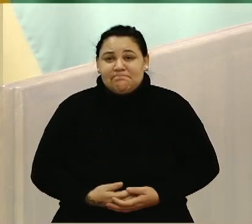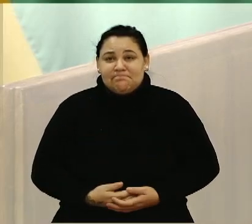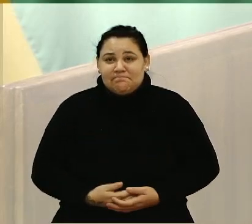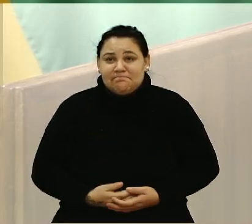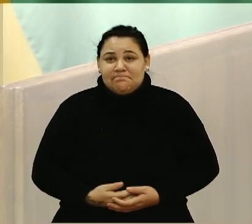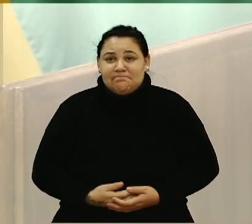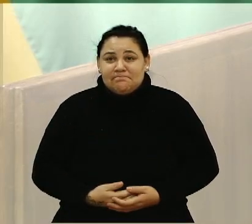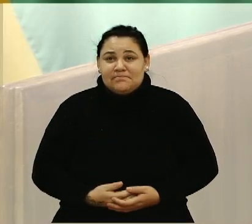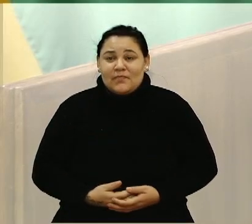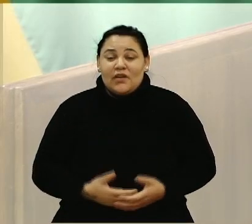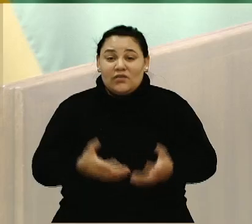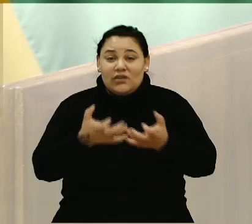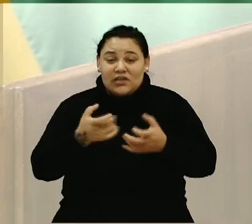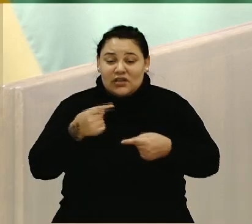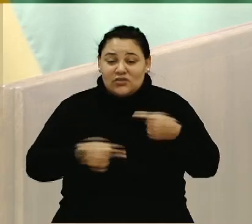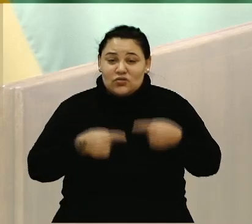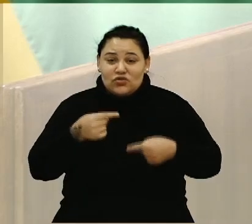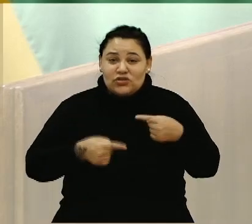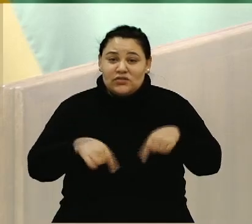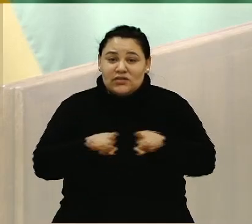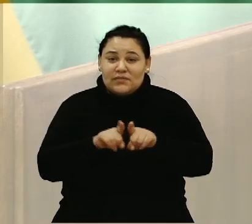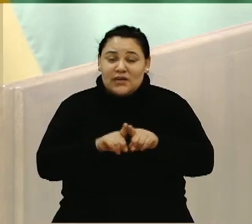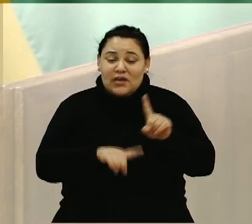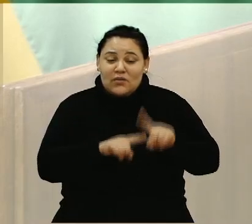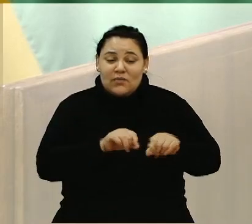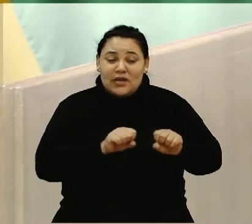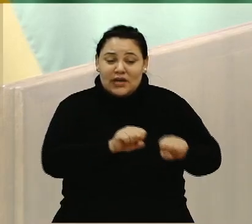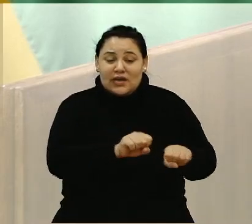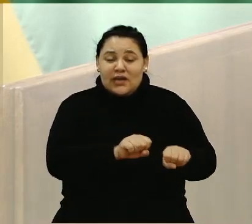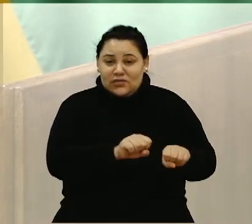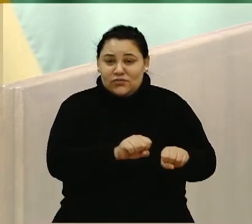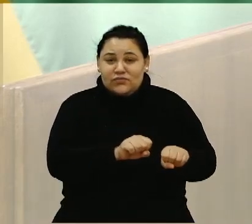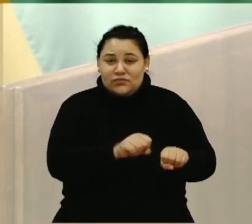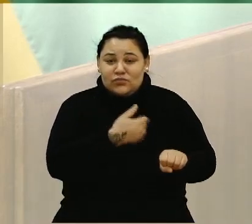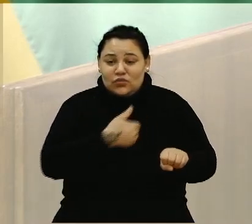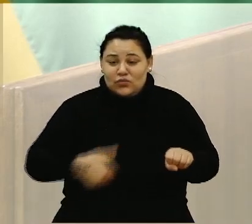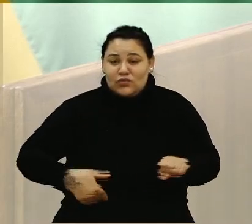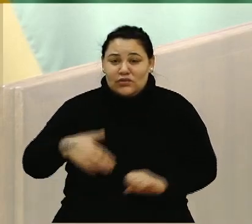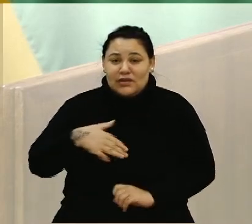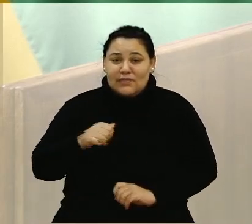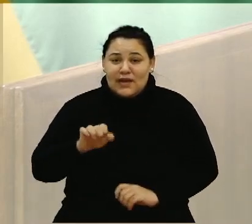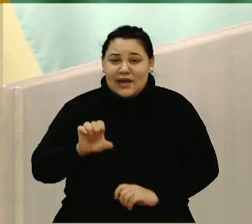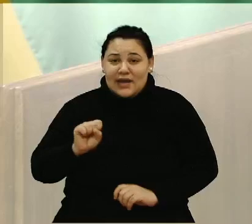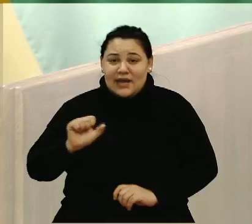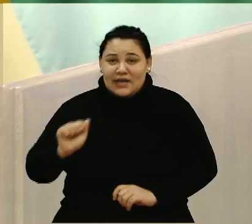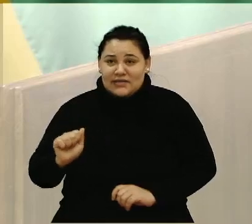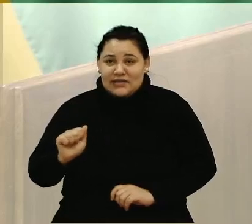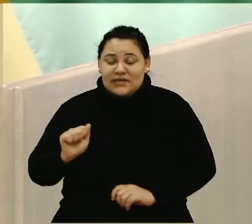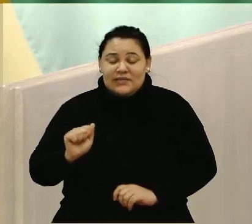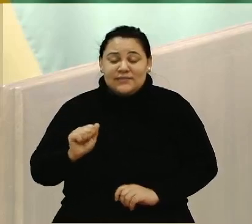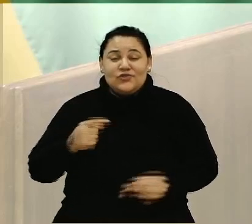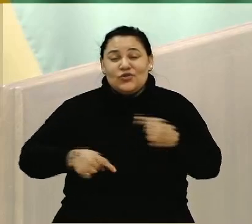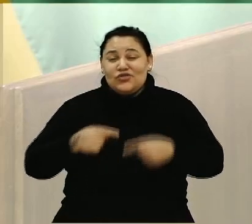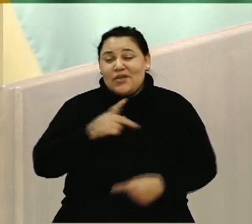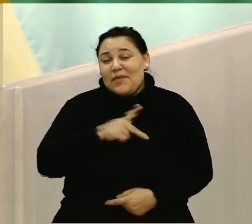Eu gostaria de estar discutindo aqui o mercado público da Maesa, a PPP da educação infantil,